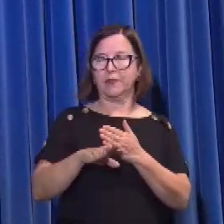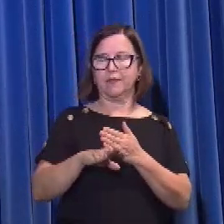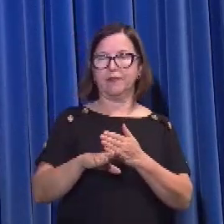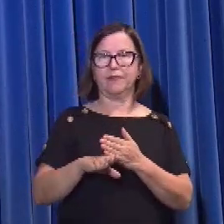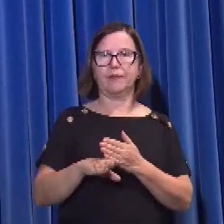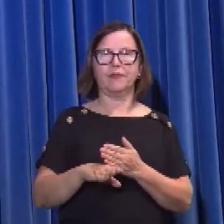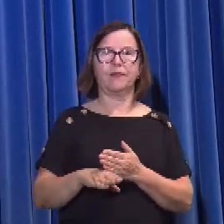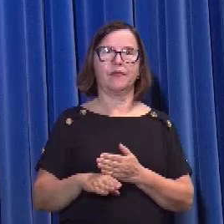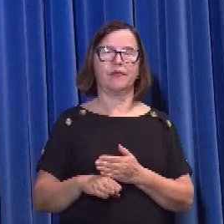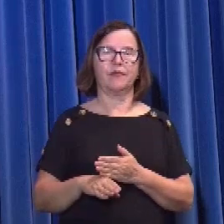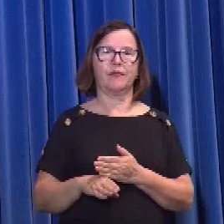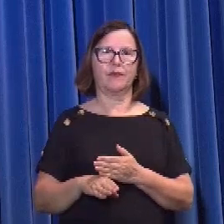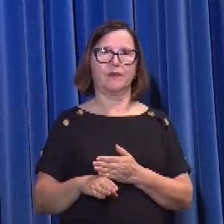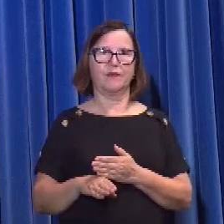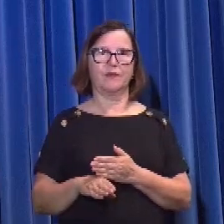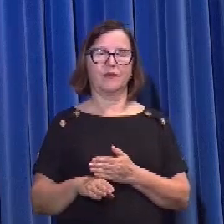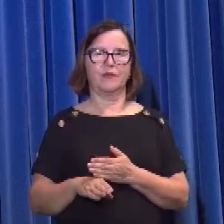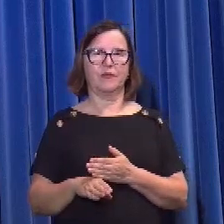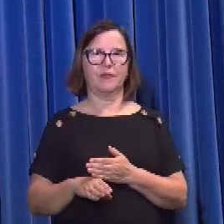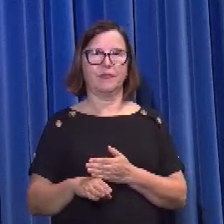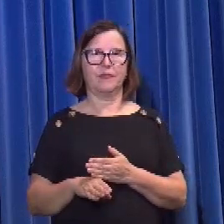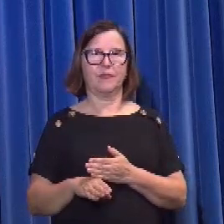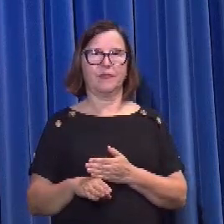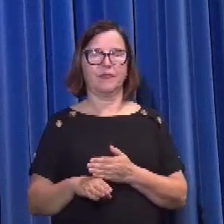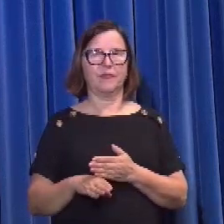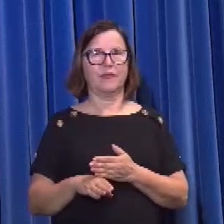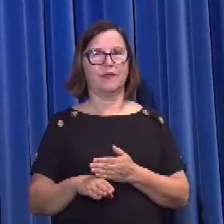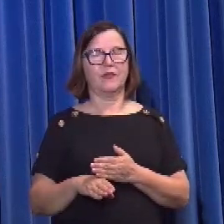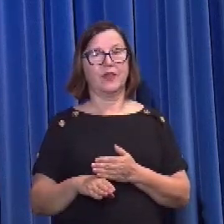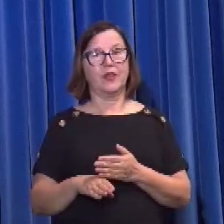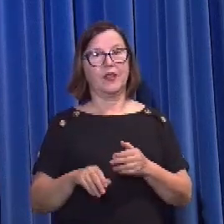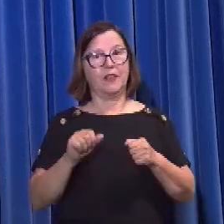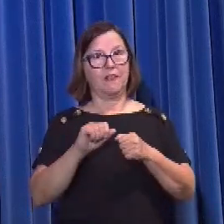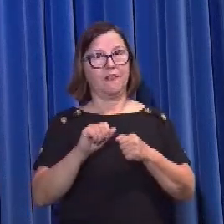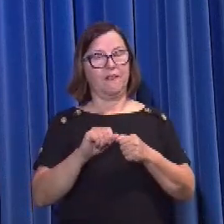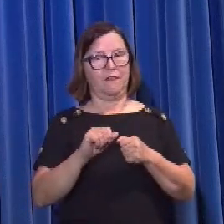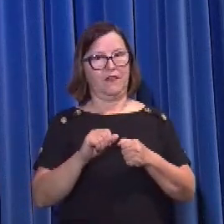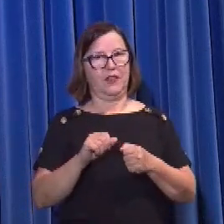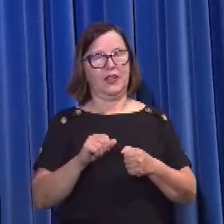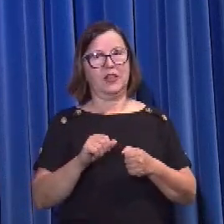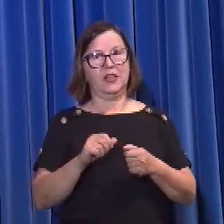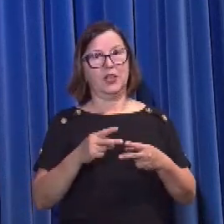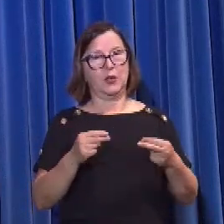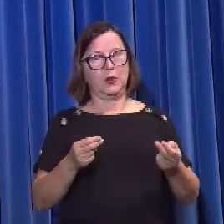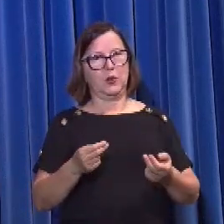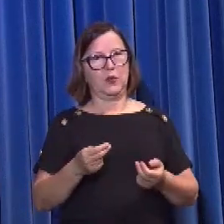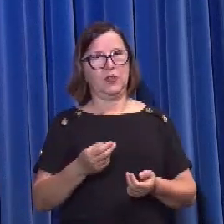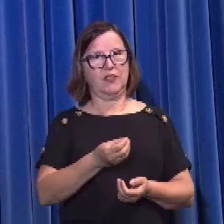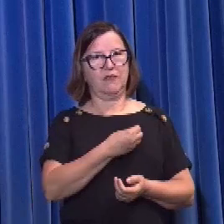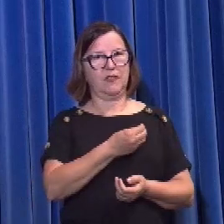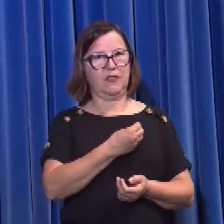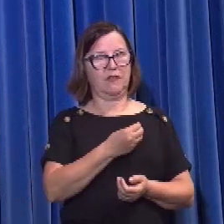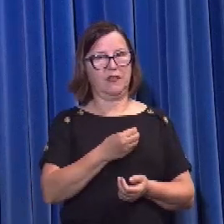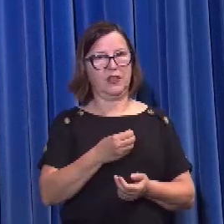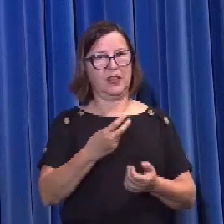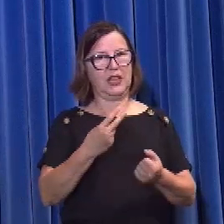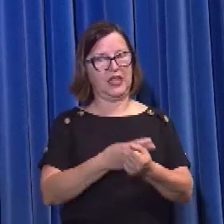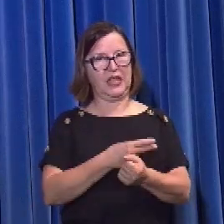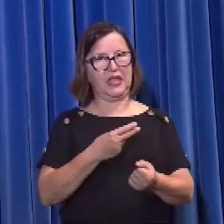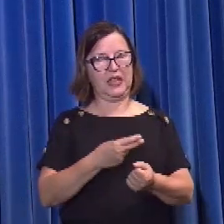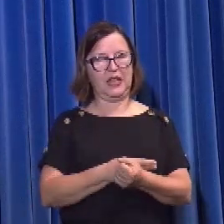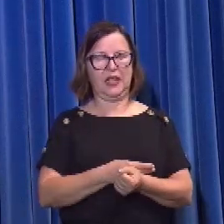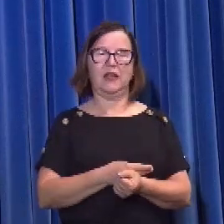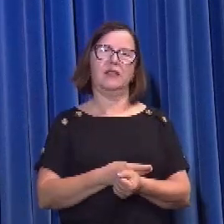Desperdiça a sua essência vivendo de maneira errada. Se alimenta das sobras do mundo. E as sobras do mundo, elas